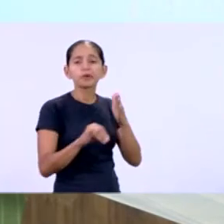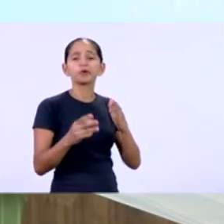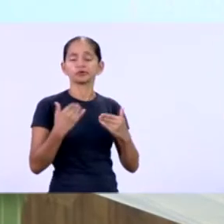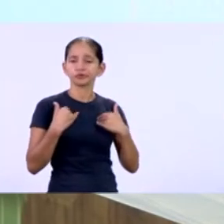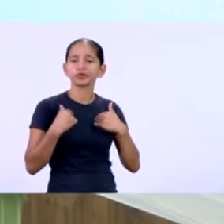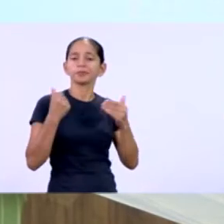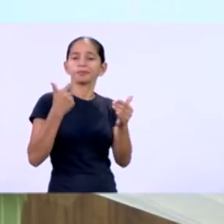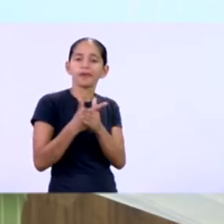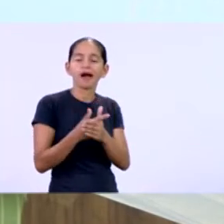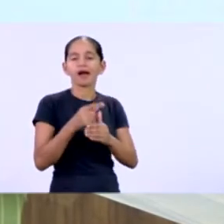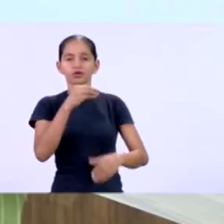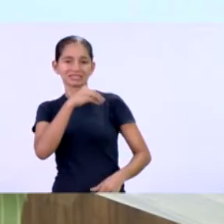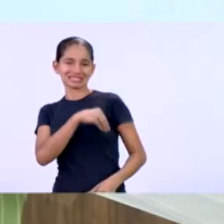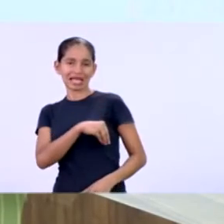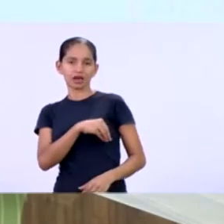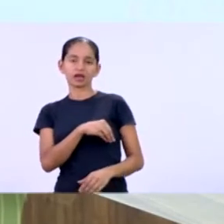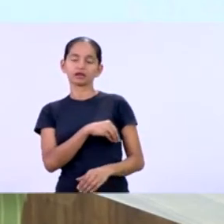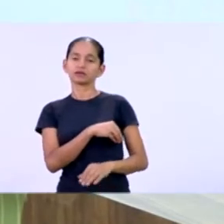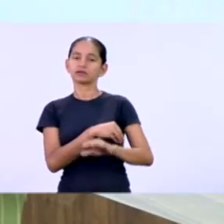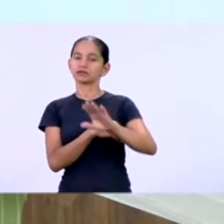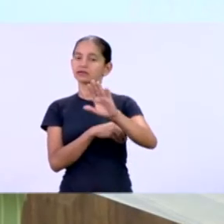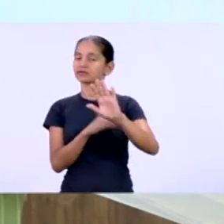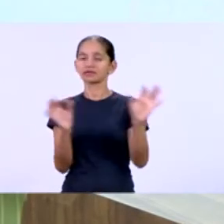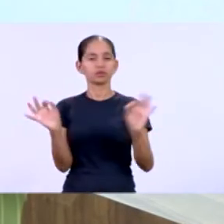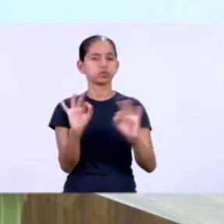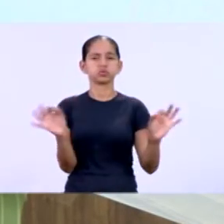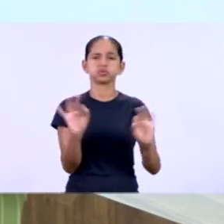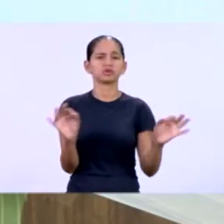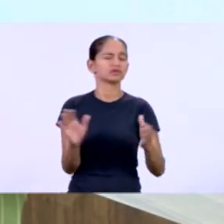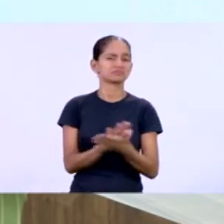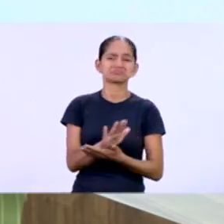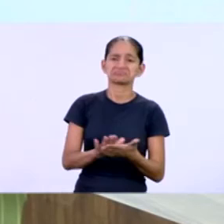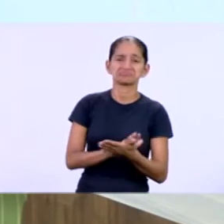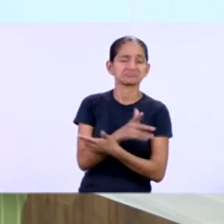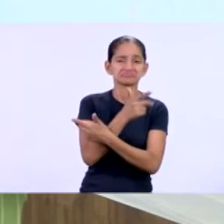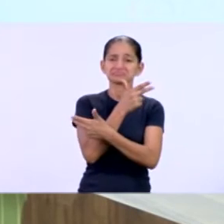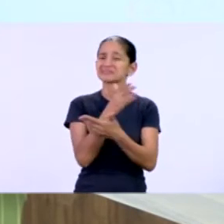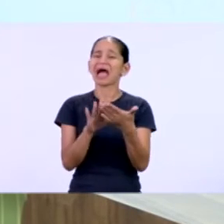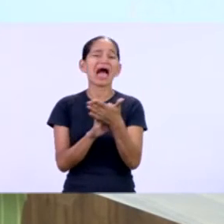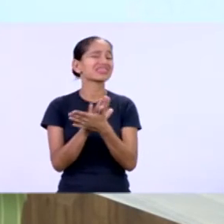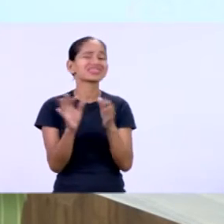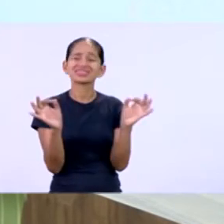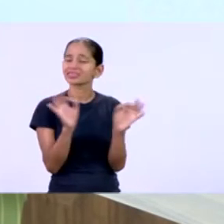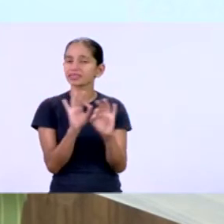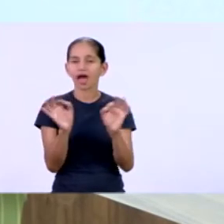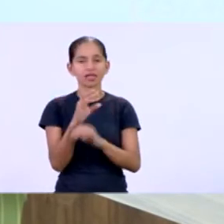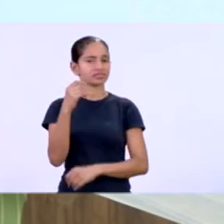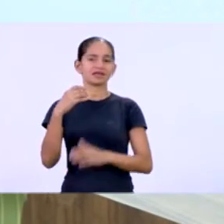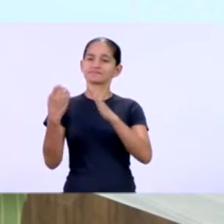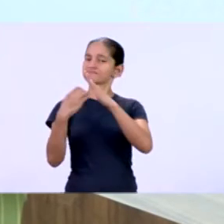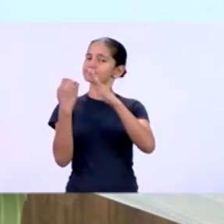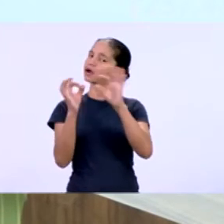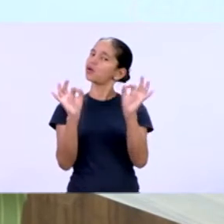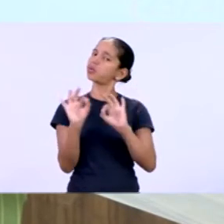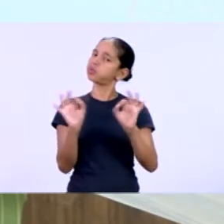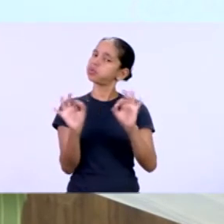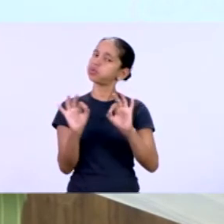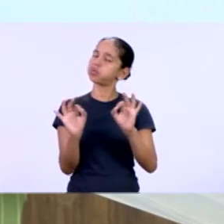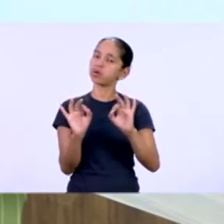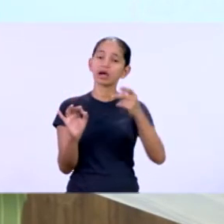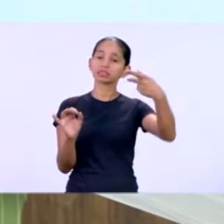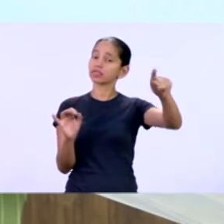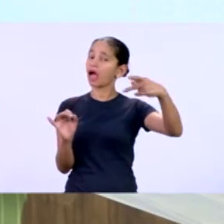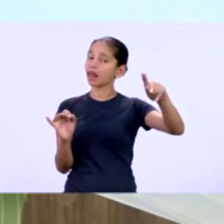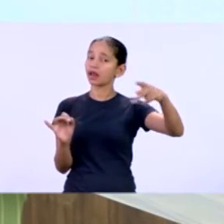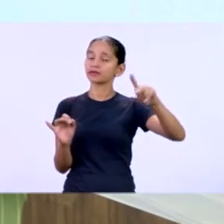pago lá sobre o valor do meu salário. Aquela parte para a empresa não é imposto nenhum, não é nada, contribuição não é nada. Por quê? Ela retém